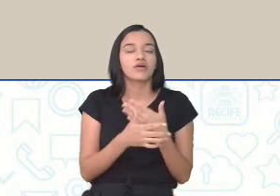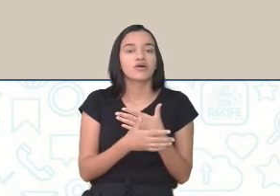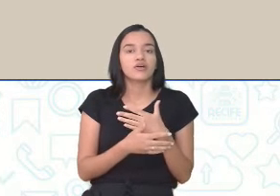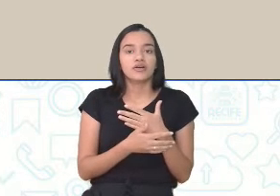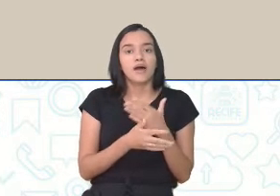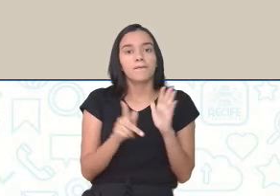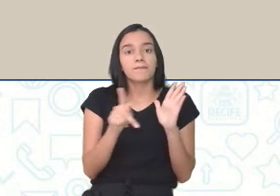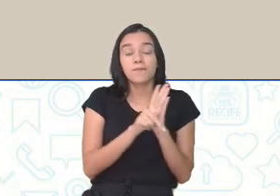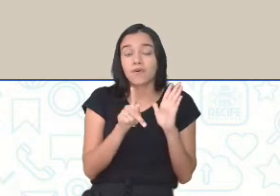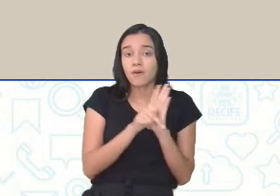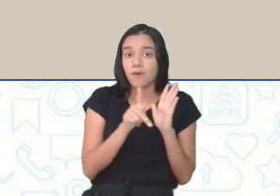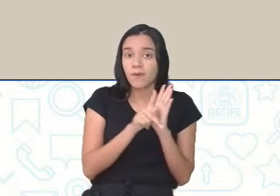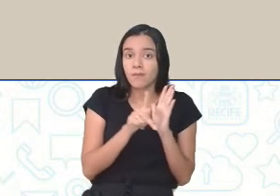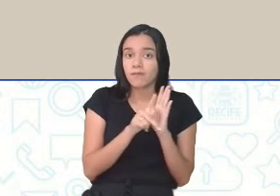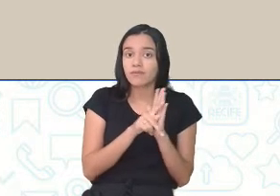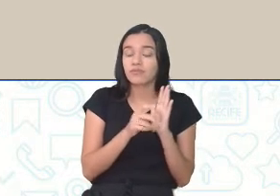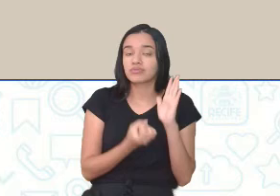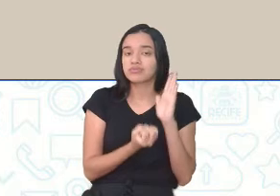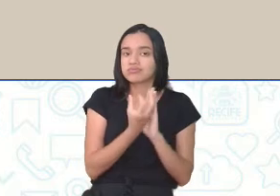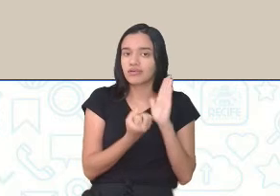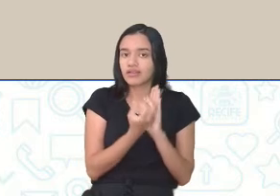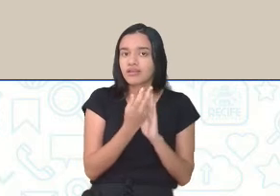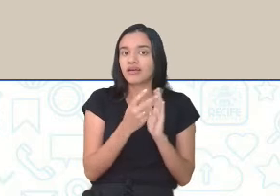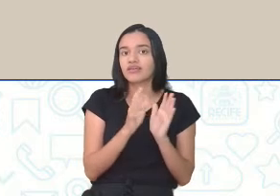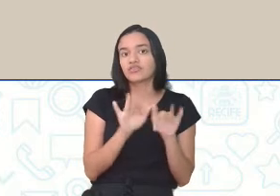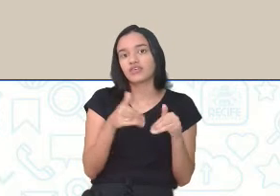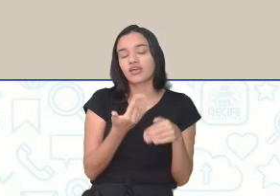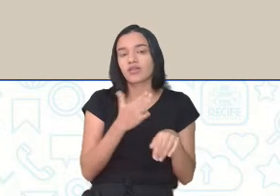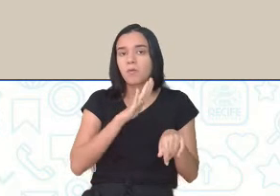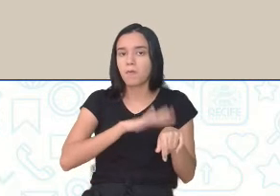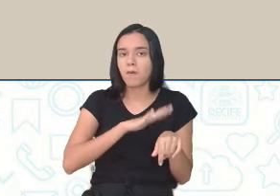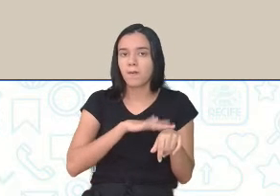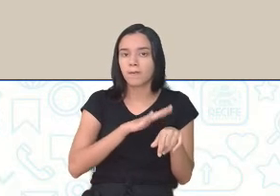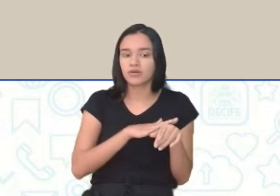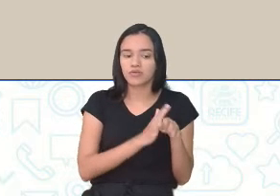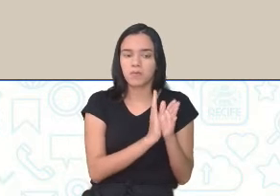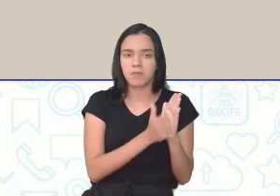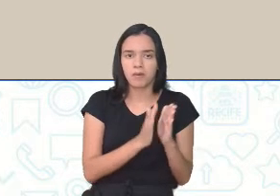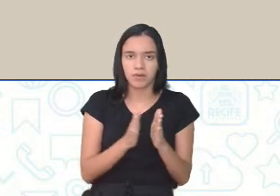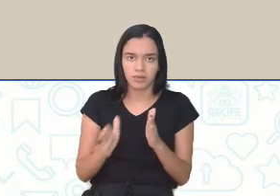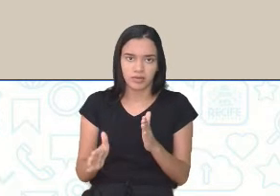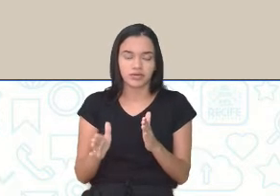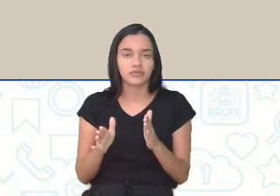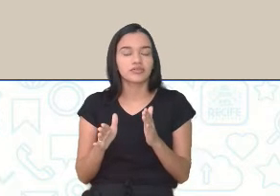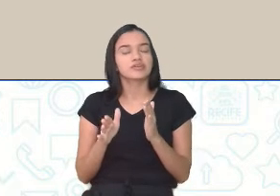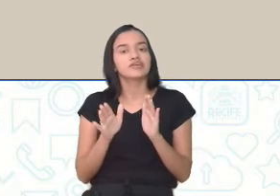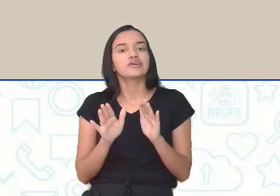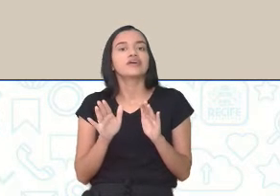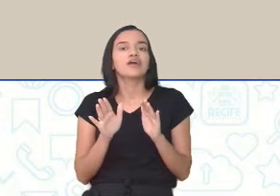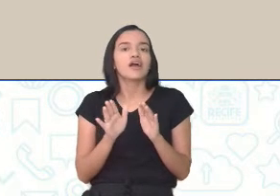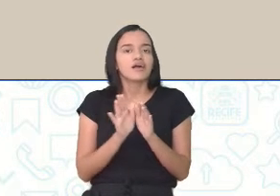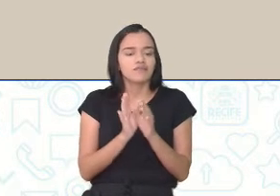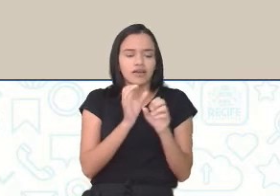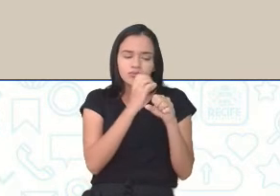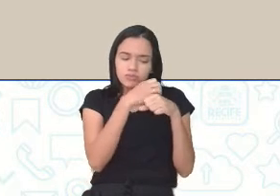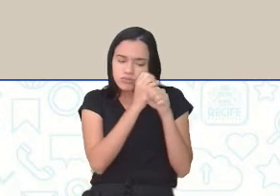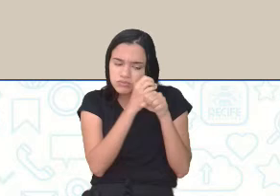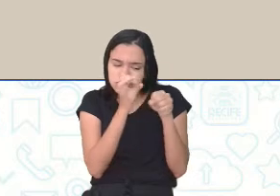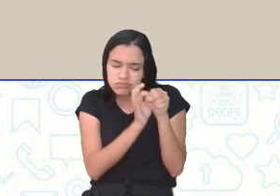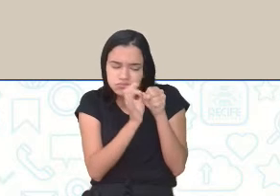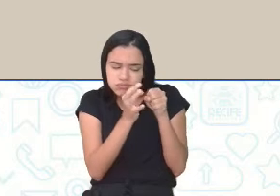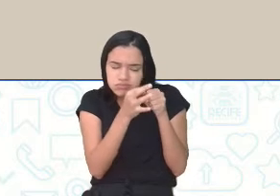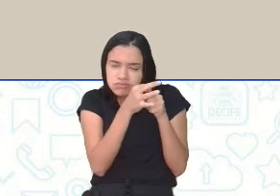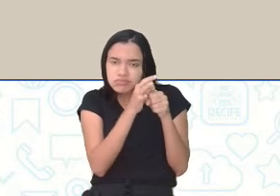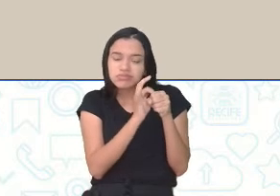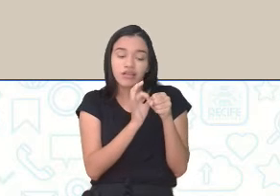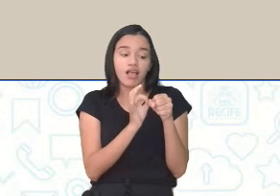fecundação. Ele vai permitir também, quando chegar o momento, passar por todas as fases da divisão celular, ele vai permitir a